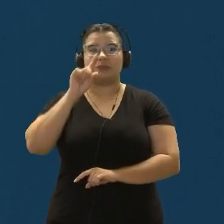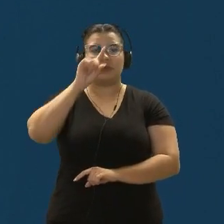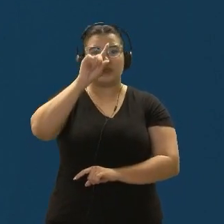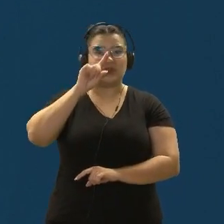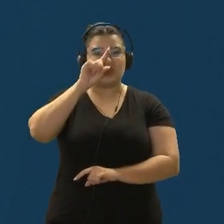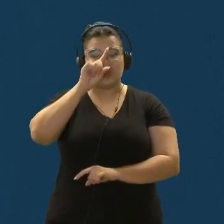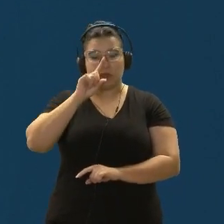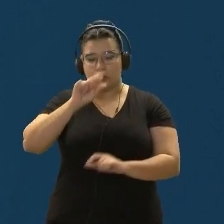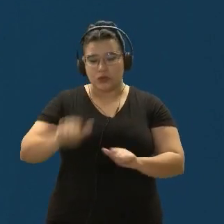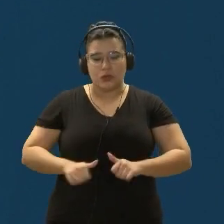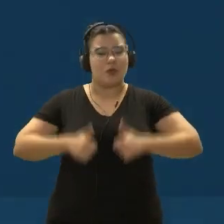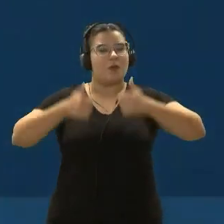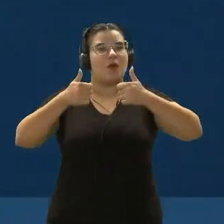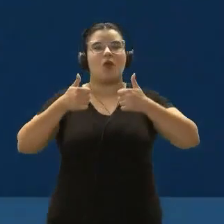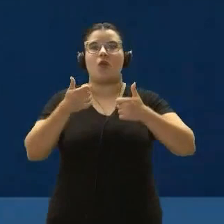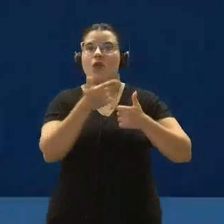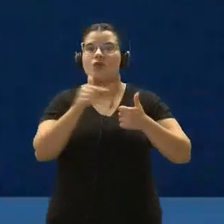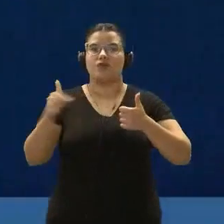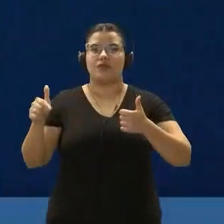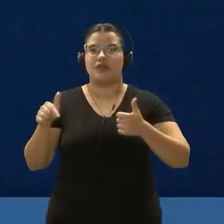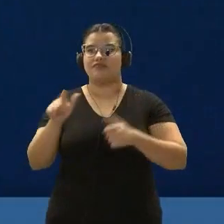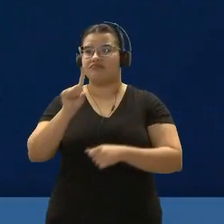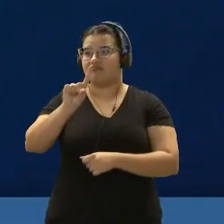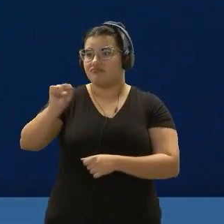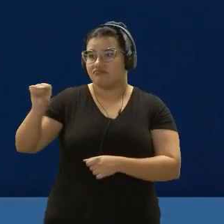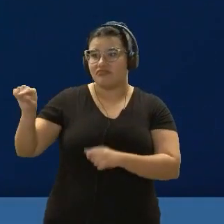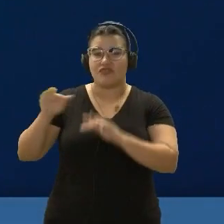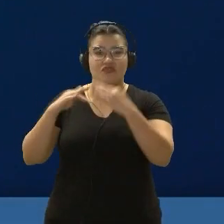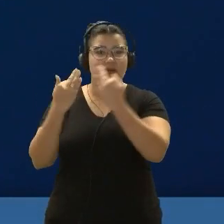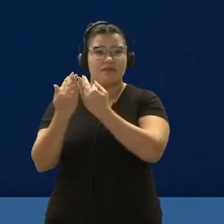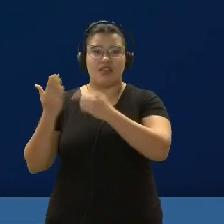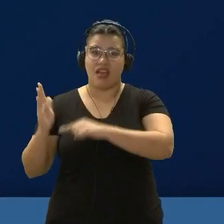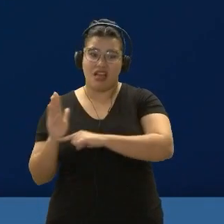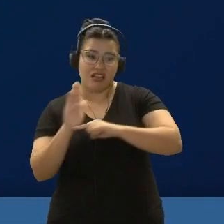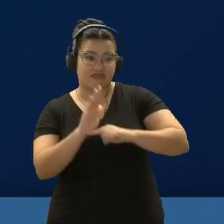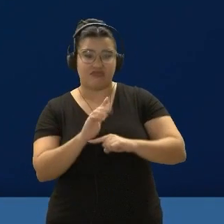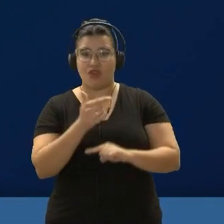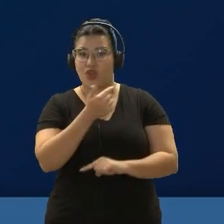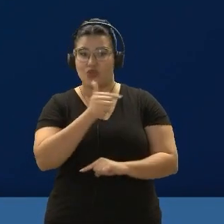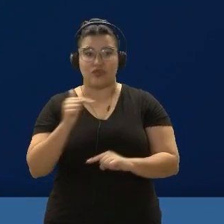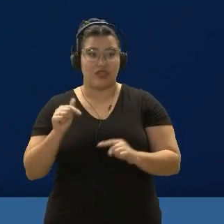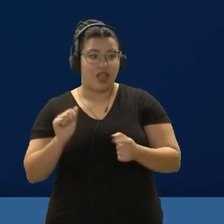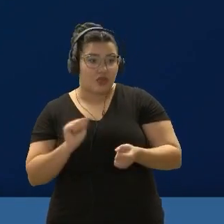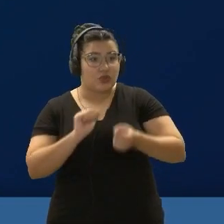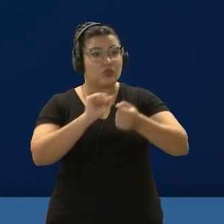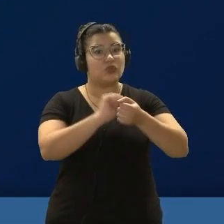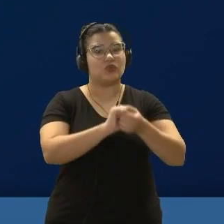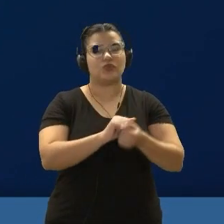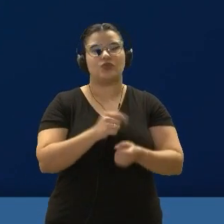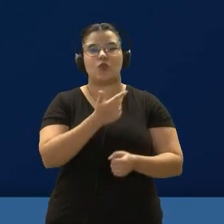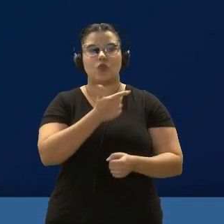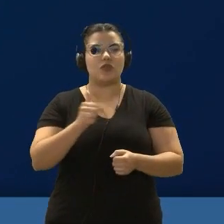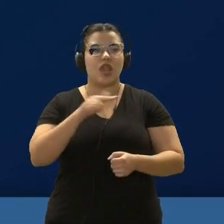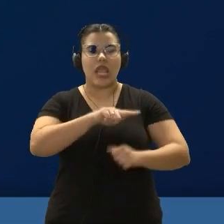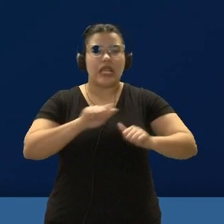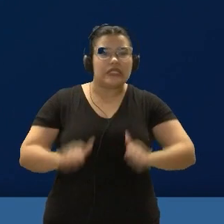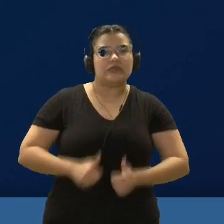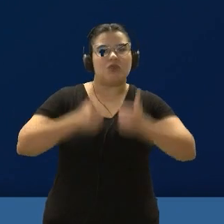não adesão àquelas famílias que não são coesas, aquelas famílias que não estão junto com o paciente.